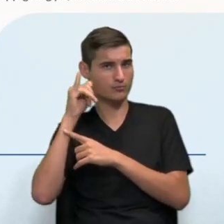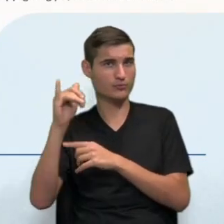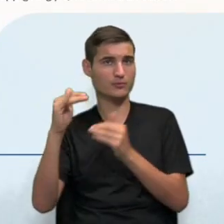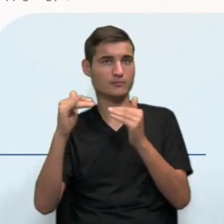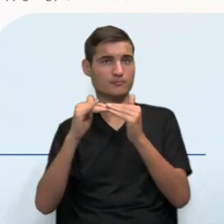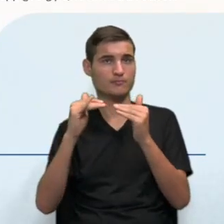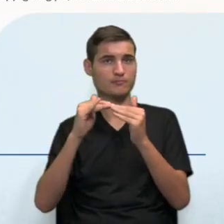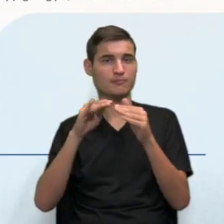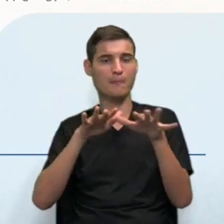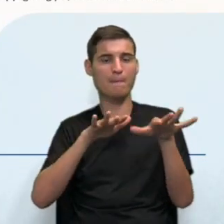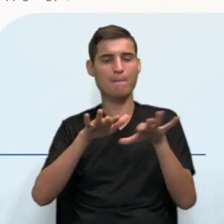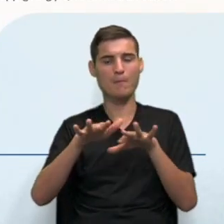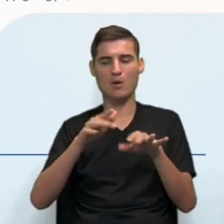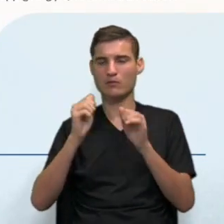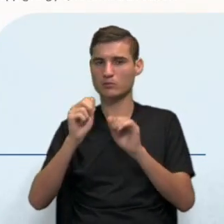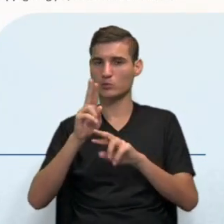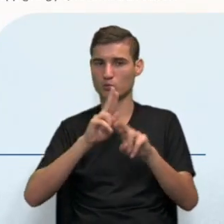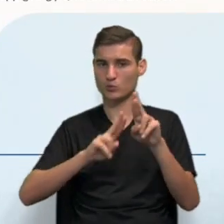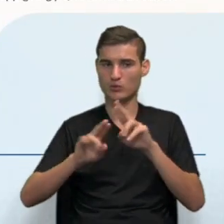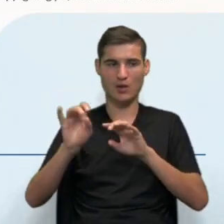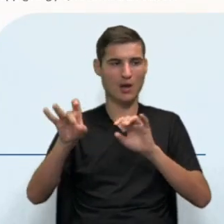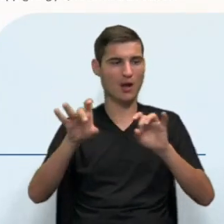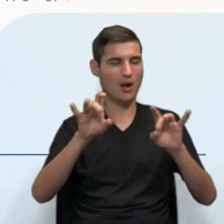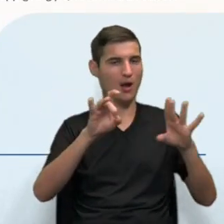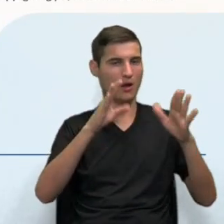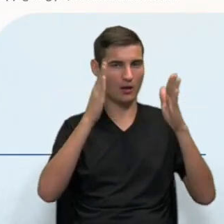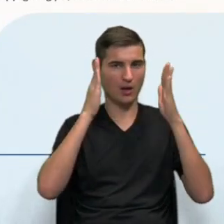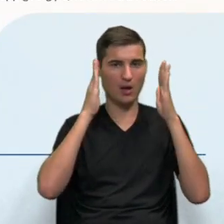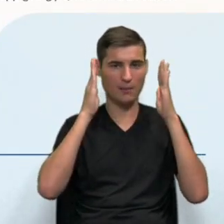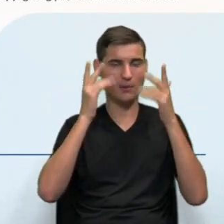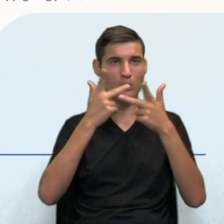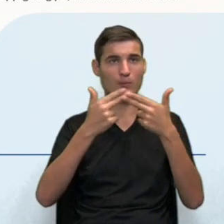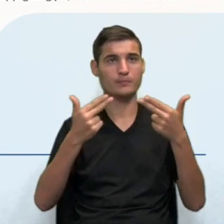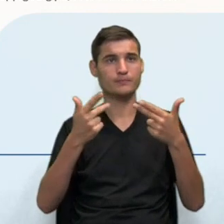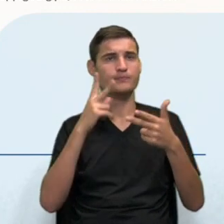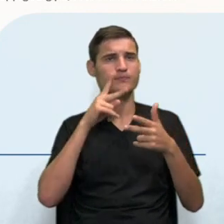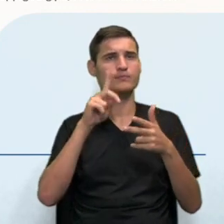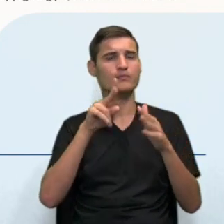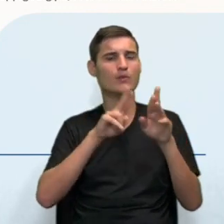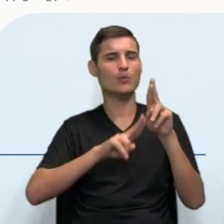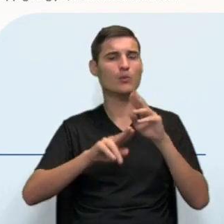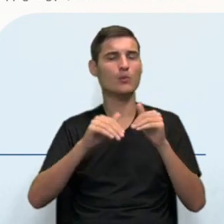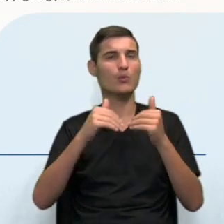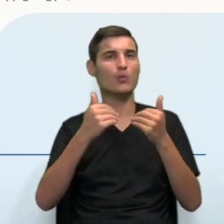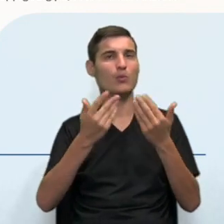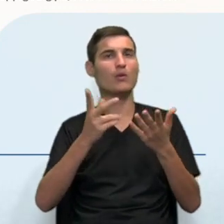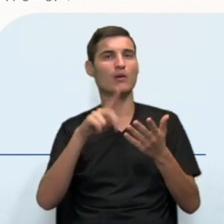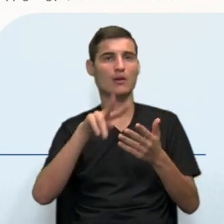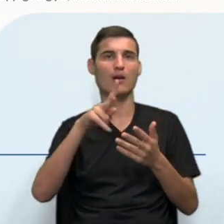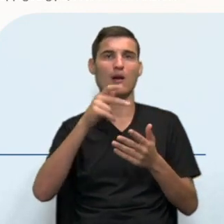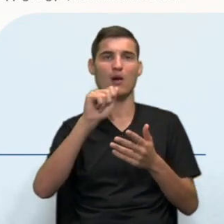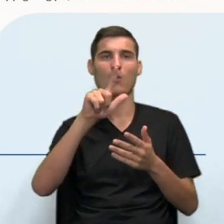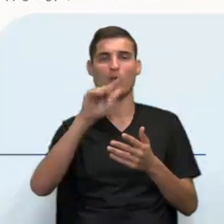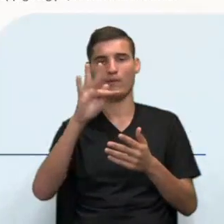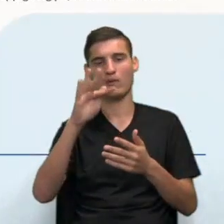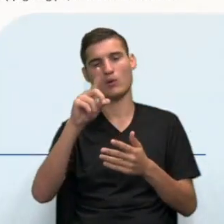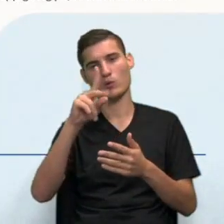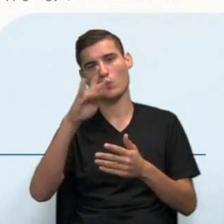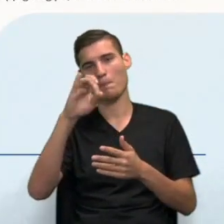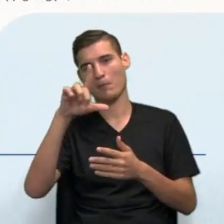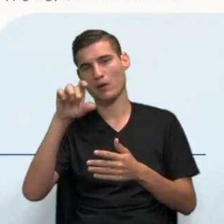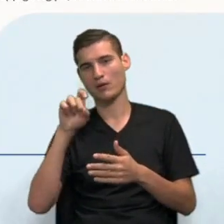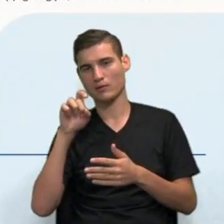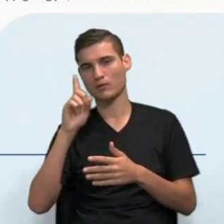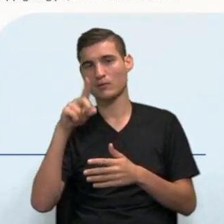ter o seu rádio móvel. E qual que é o sistema? A gente vai utilizar o sistema de transmissão RAF duplex,